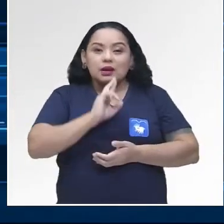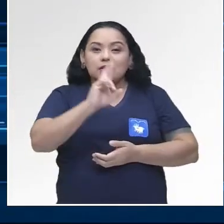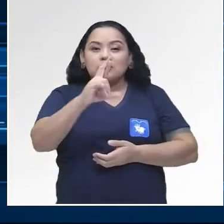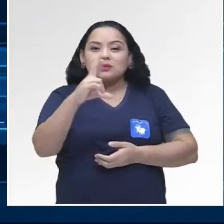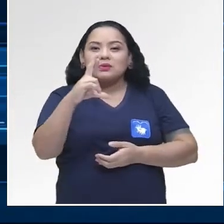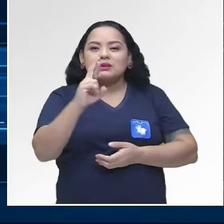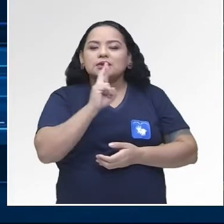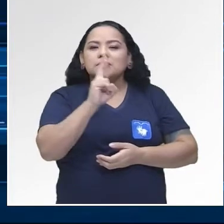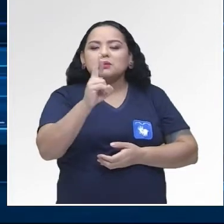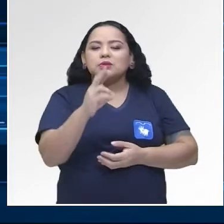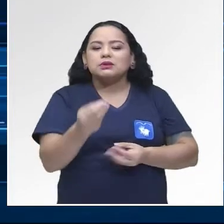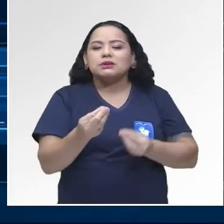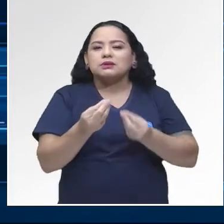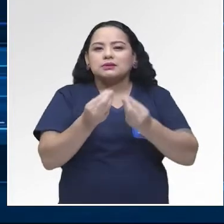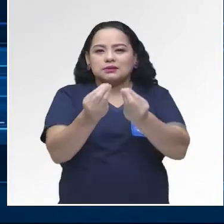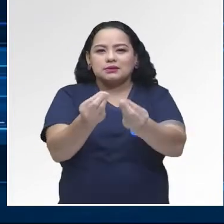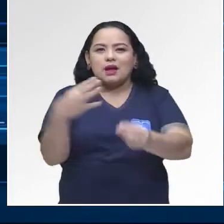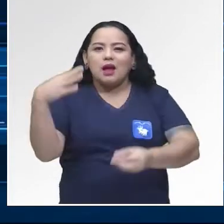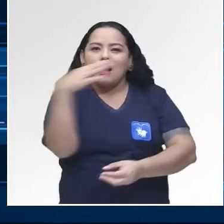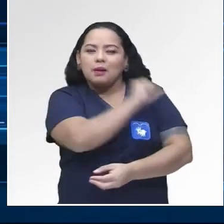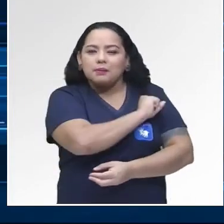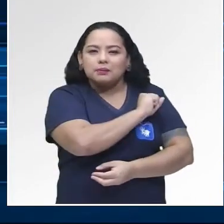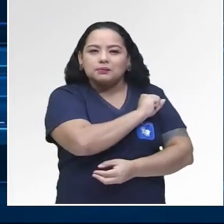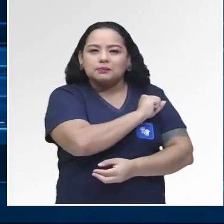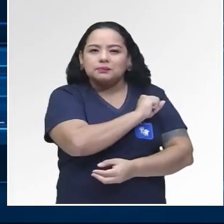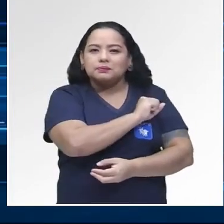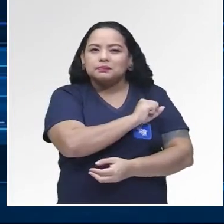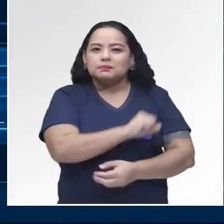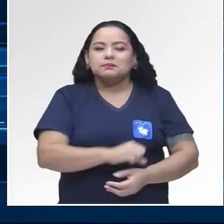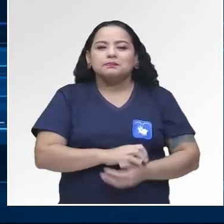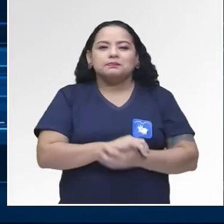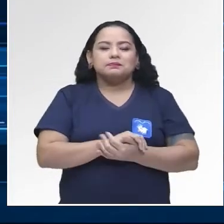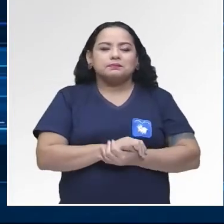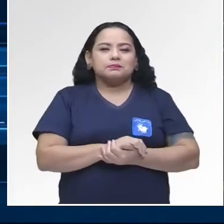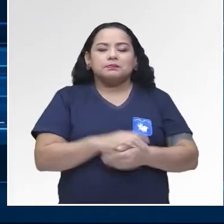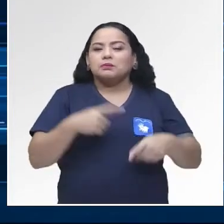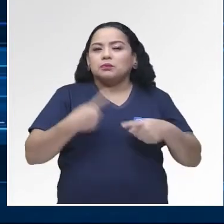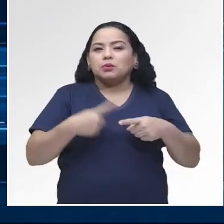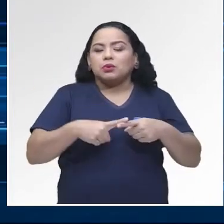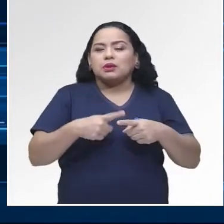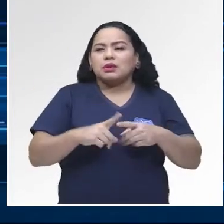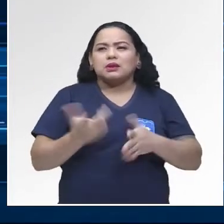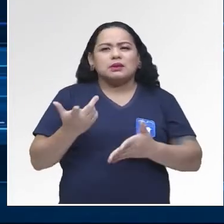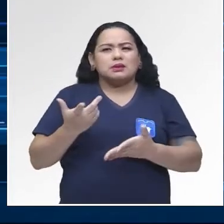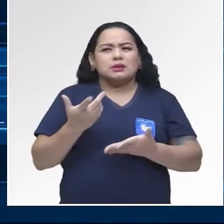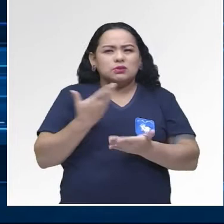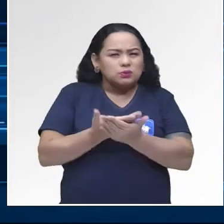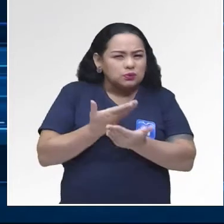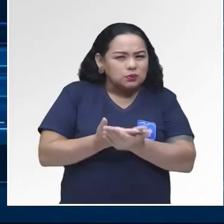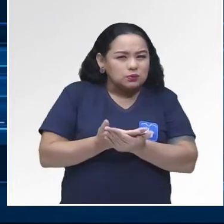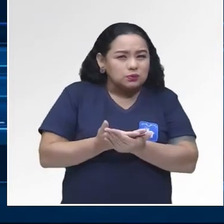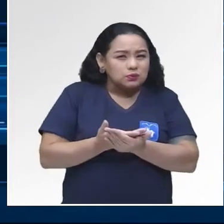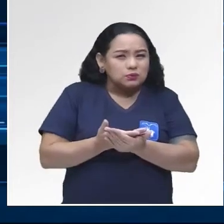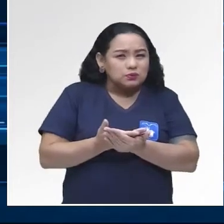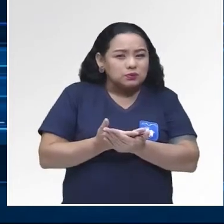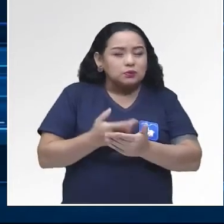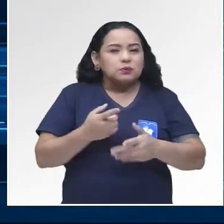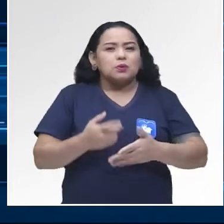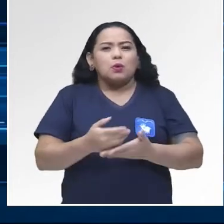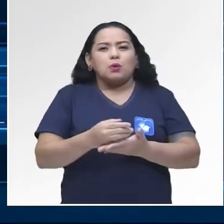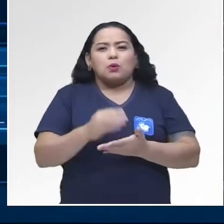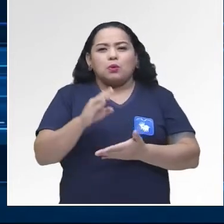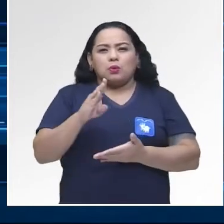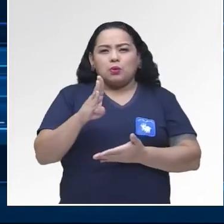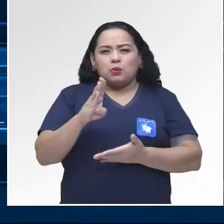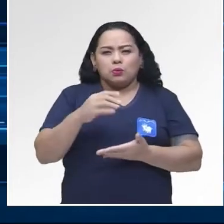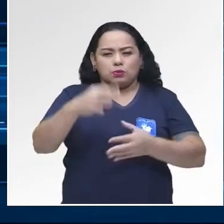dada imediatamente. Por quê? Porque ela estudou que o boldo serve